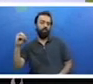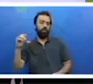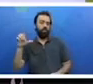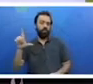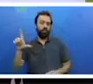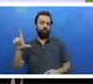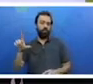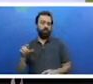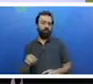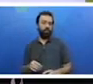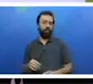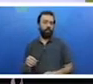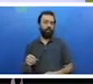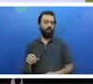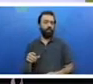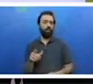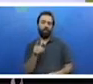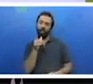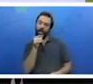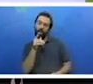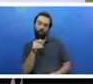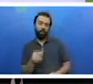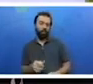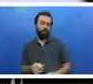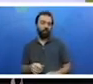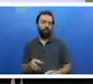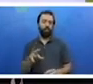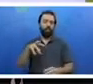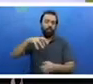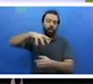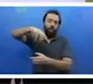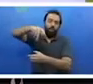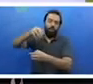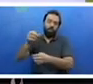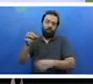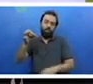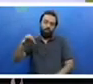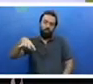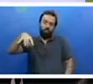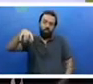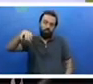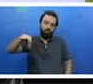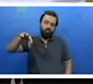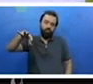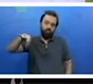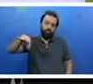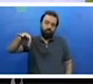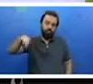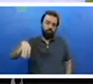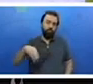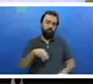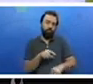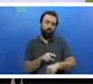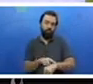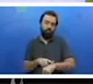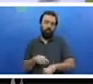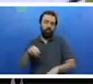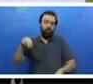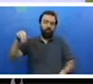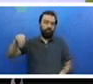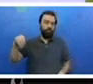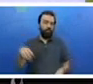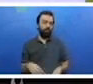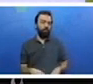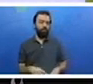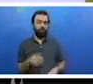em minutos. Vazão é o tempo que ela leva para esvaziar, que a água escorre. O quadro